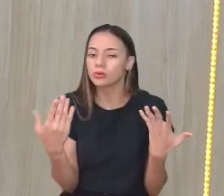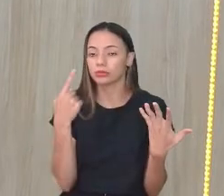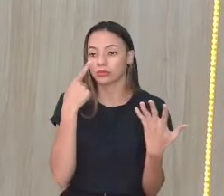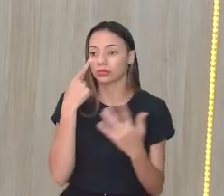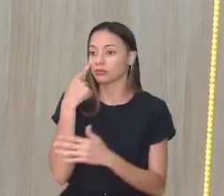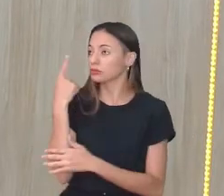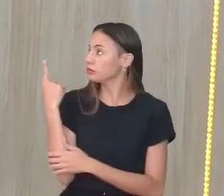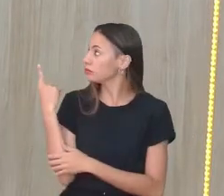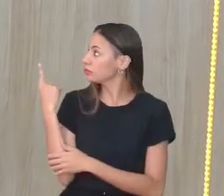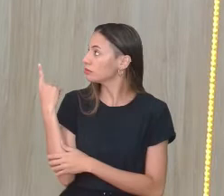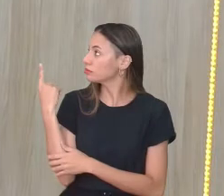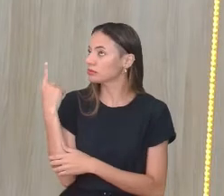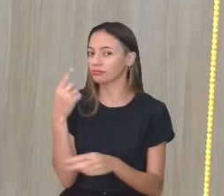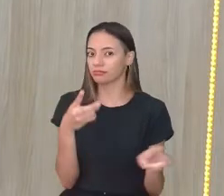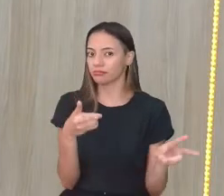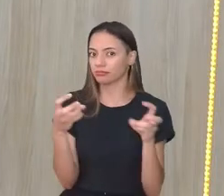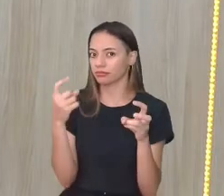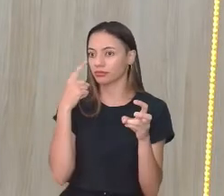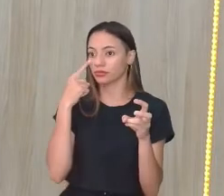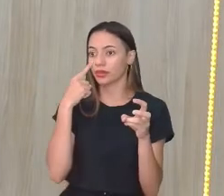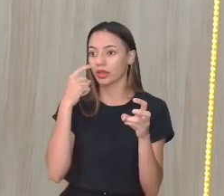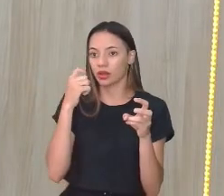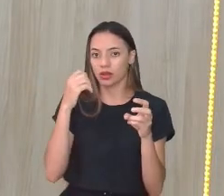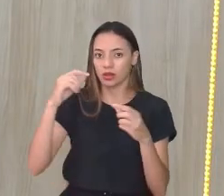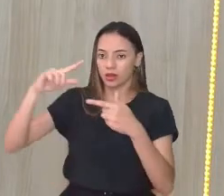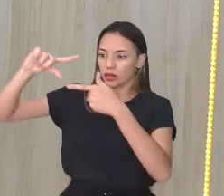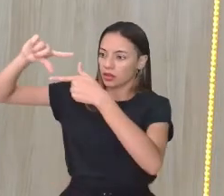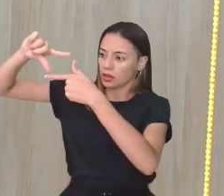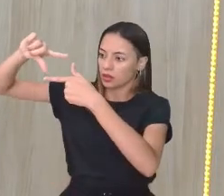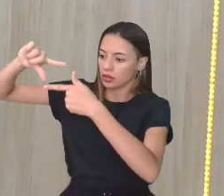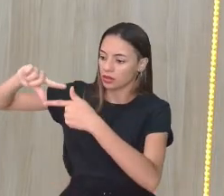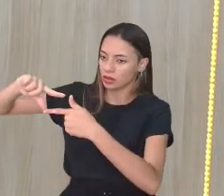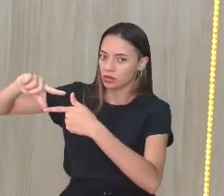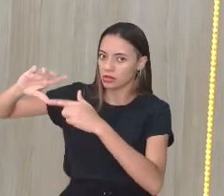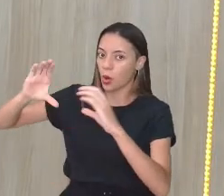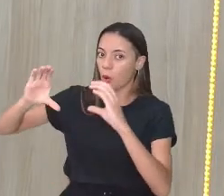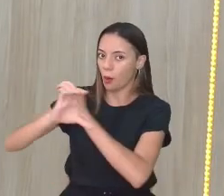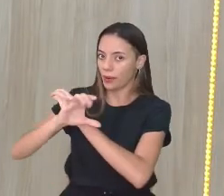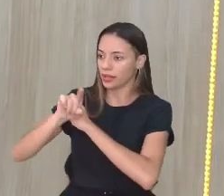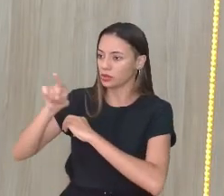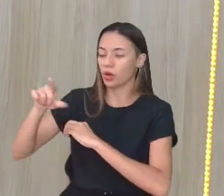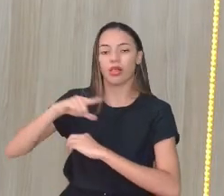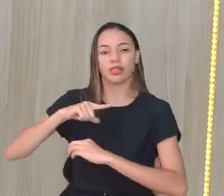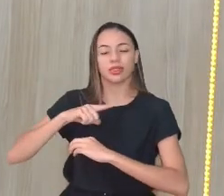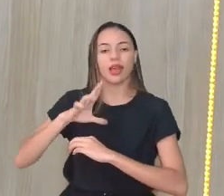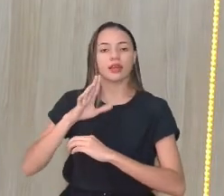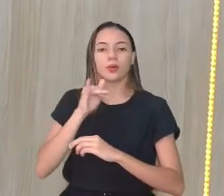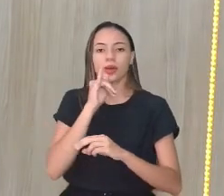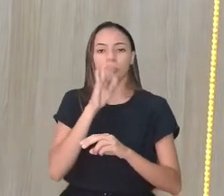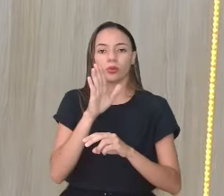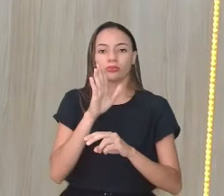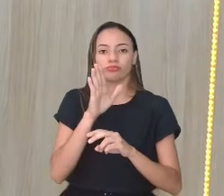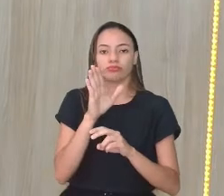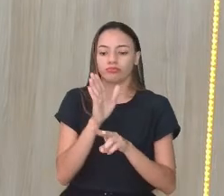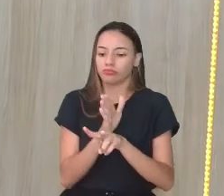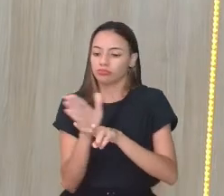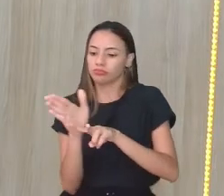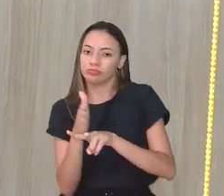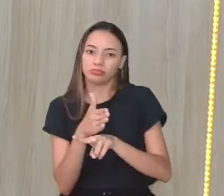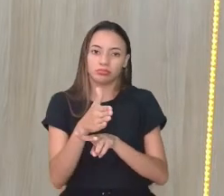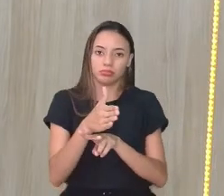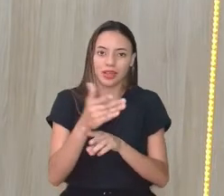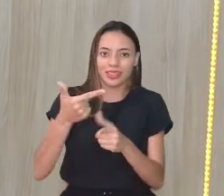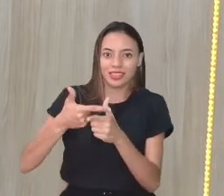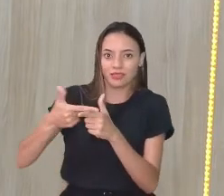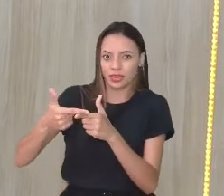aí, observe que o todo ele está dividido primeiro em duas categorias, vamos dizer assim, duas partes, né? Antes de dividir em